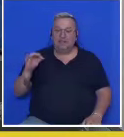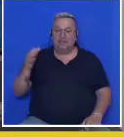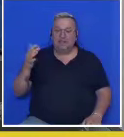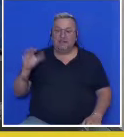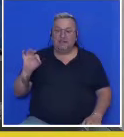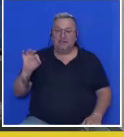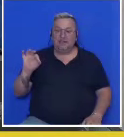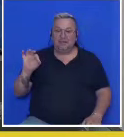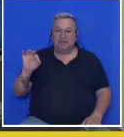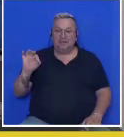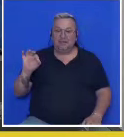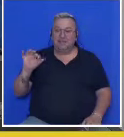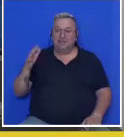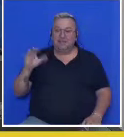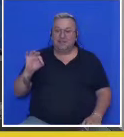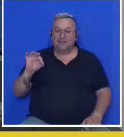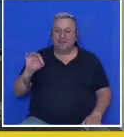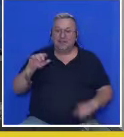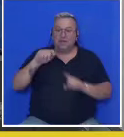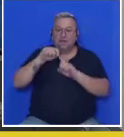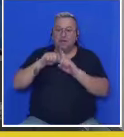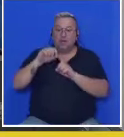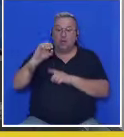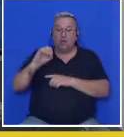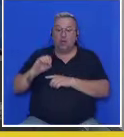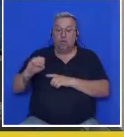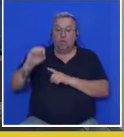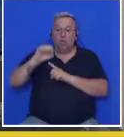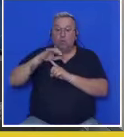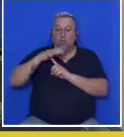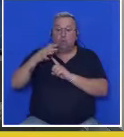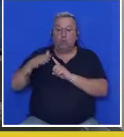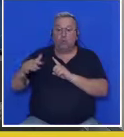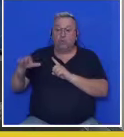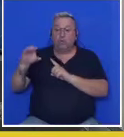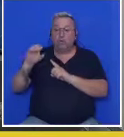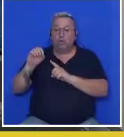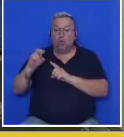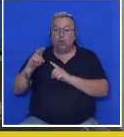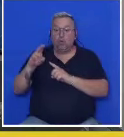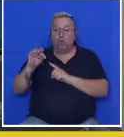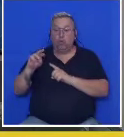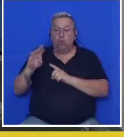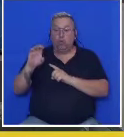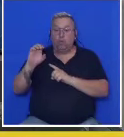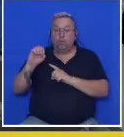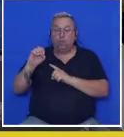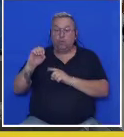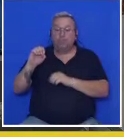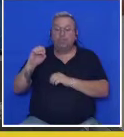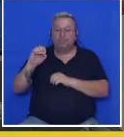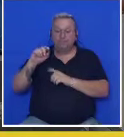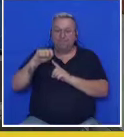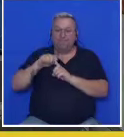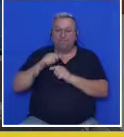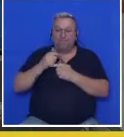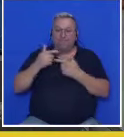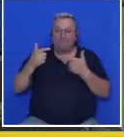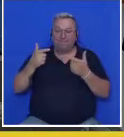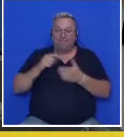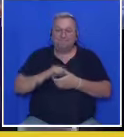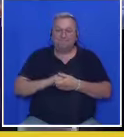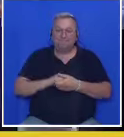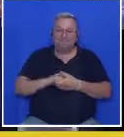Branca, número 10. E o mês correspondente é outubro. Outubro é o mês da